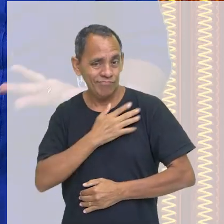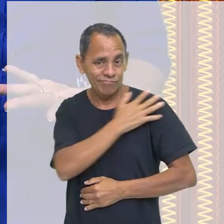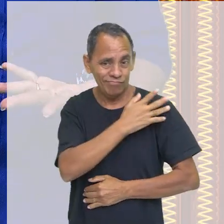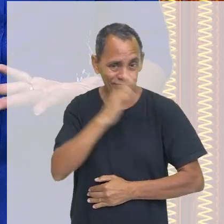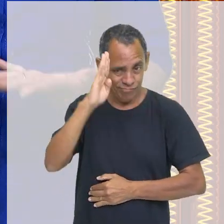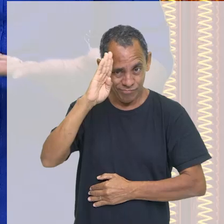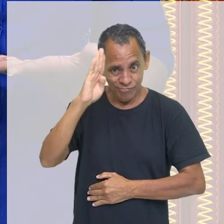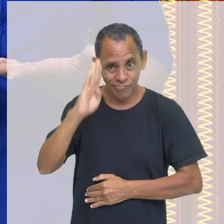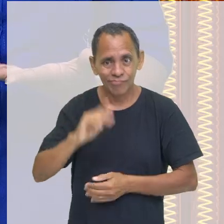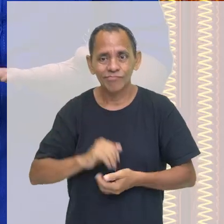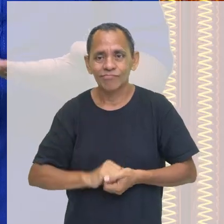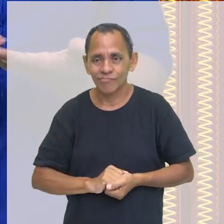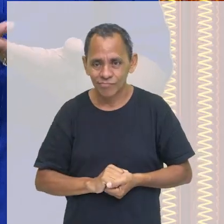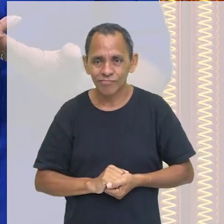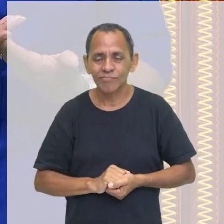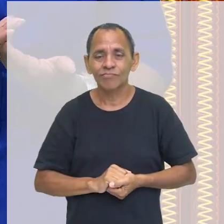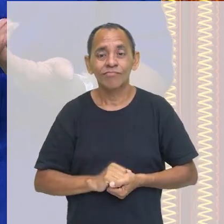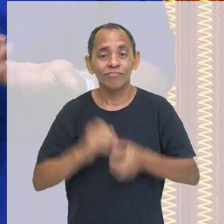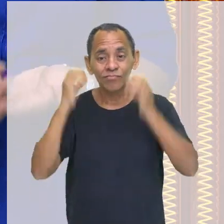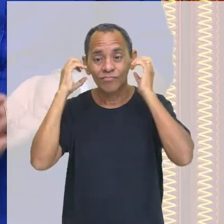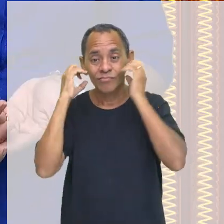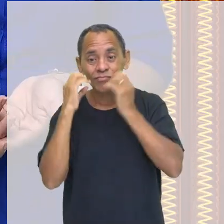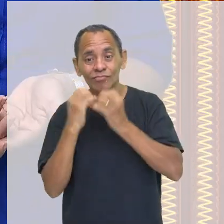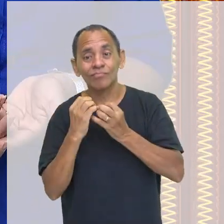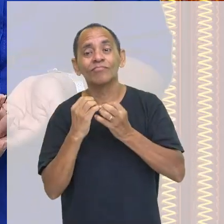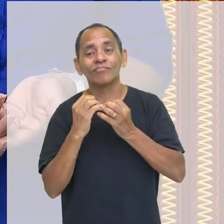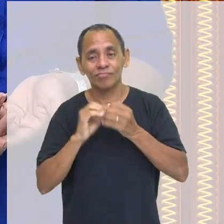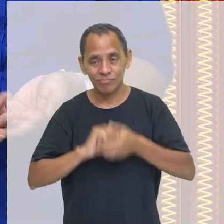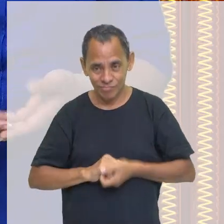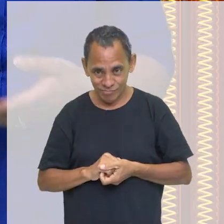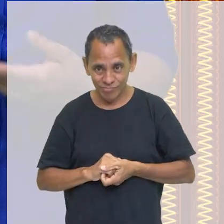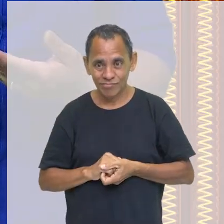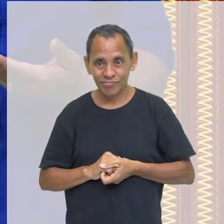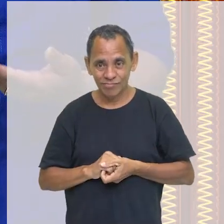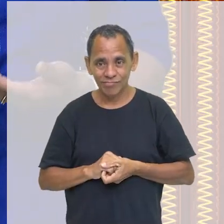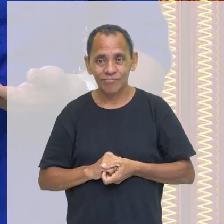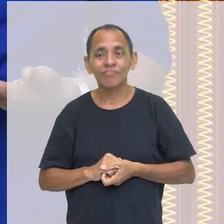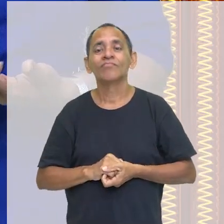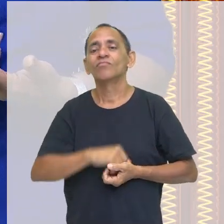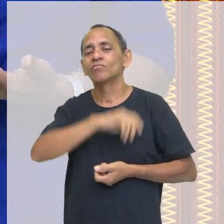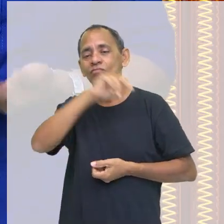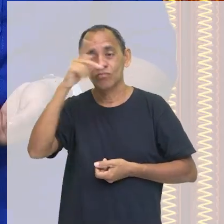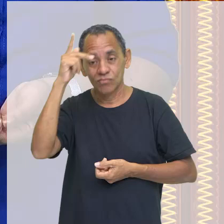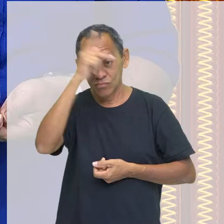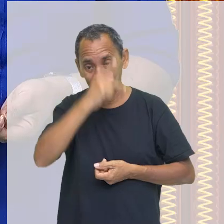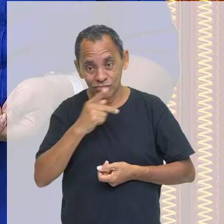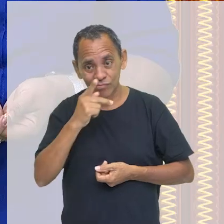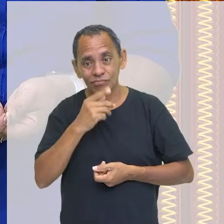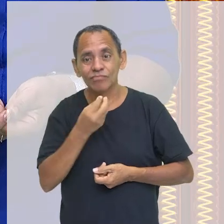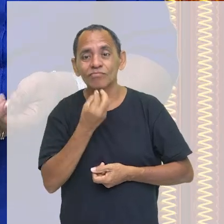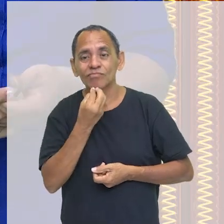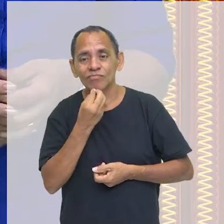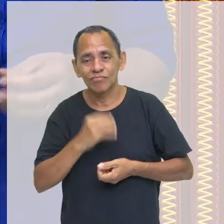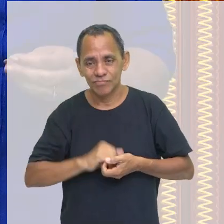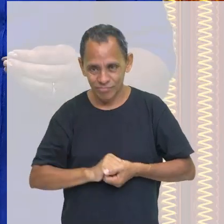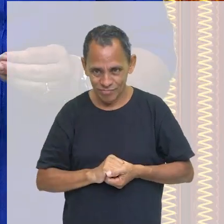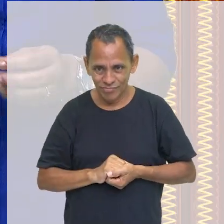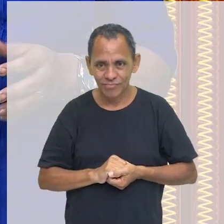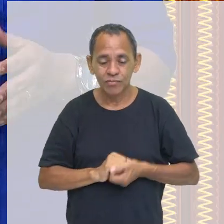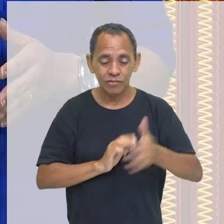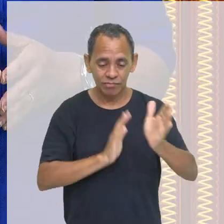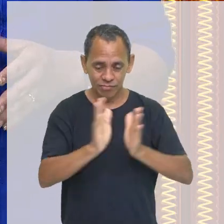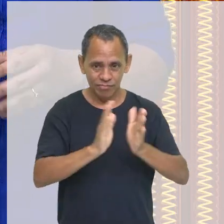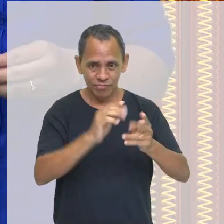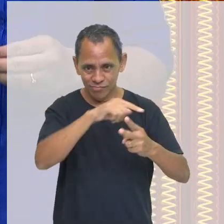por militares, certo? De um lado tem o Marechal Deodoro da Fonseca e do outro Floriano Peixoto.